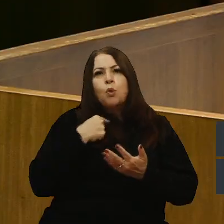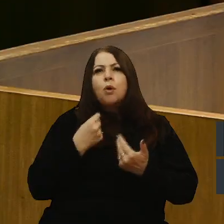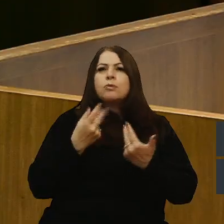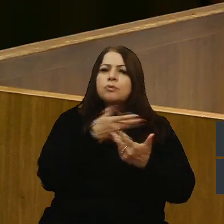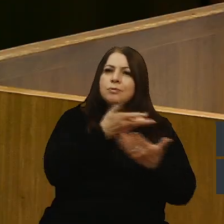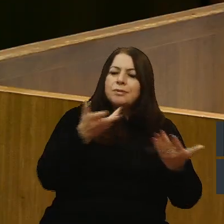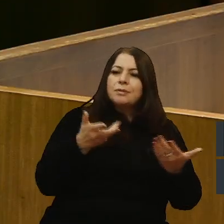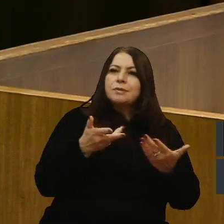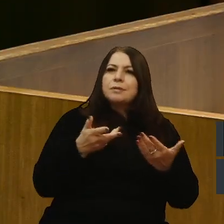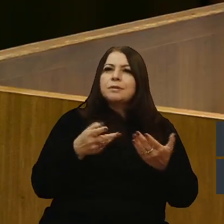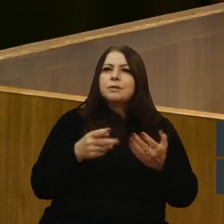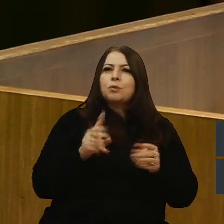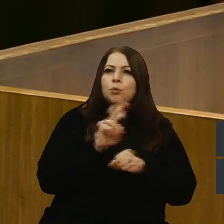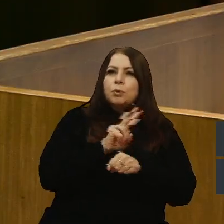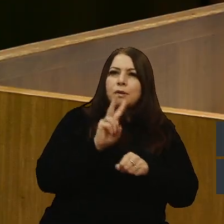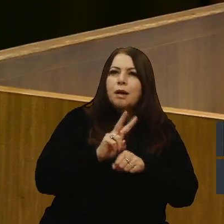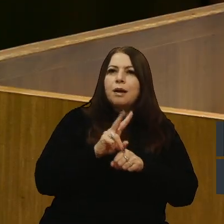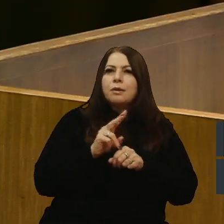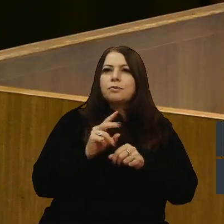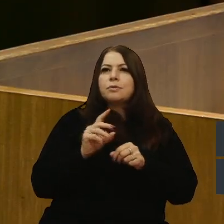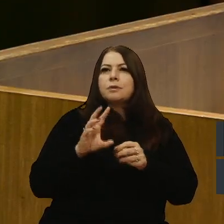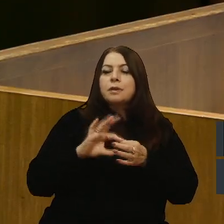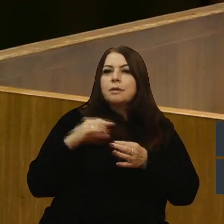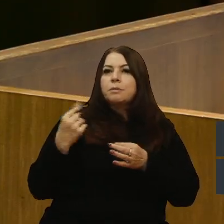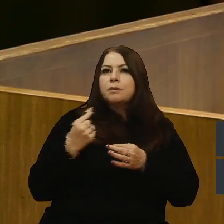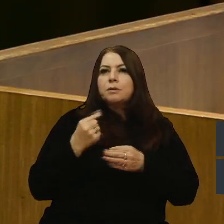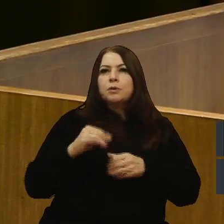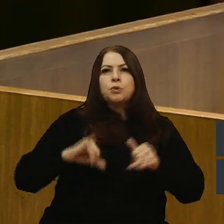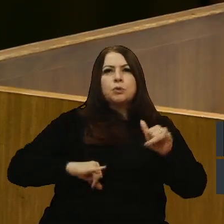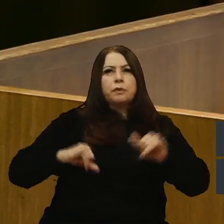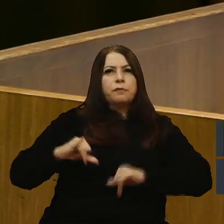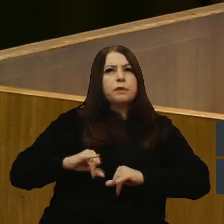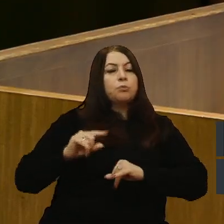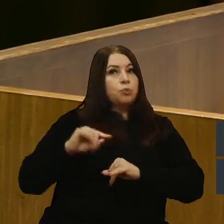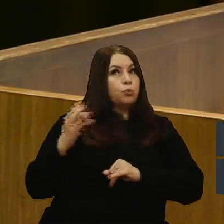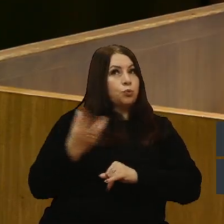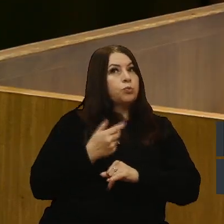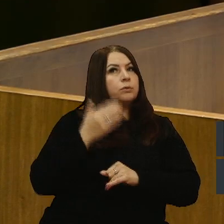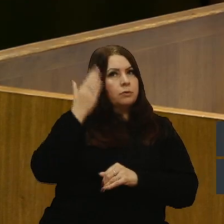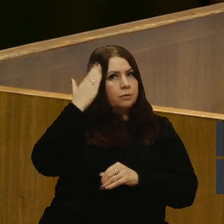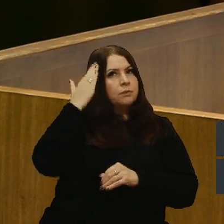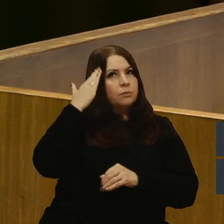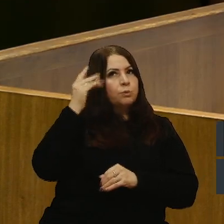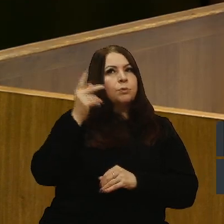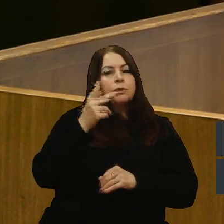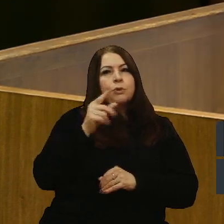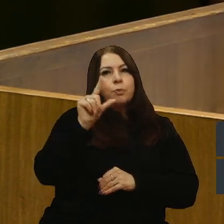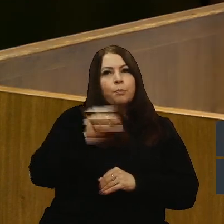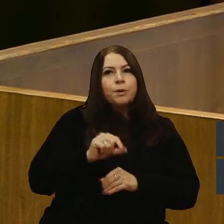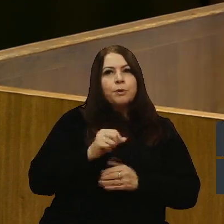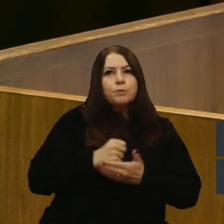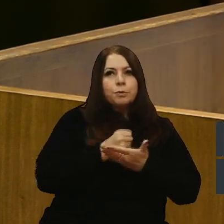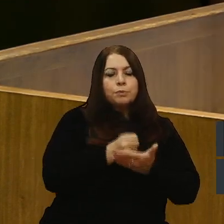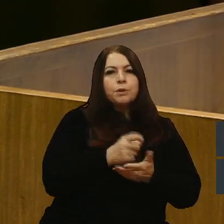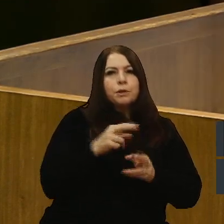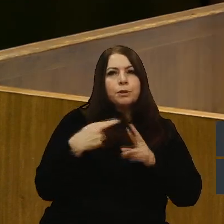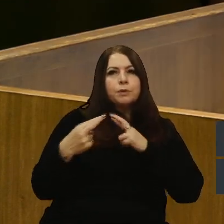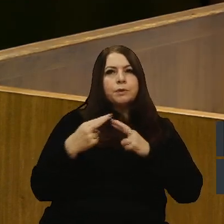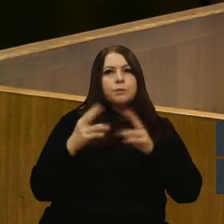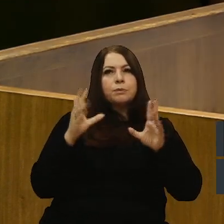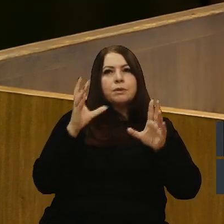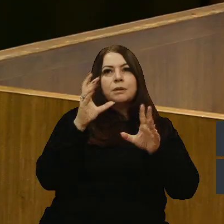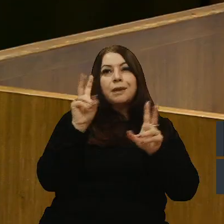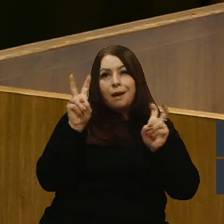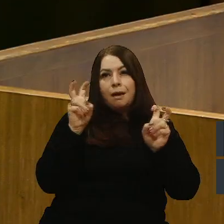simpatizantes, protetores independentes, que sofreram muito nessa situação e que nós sabemos que são os menos amparados em relação à causa